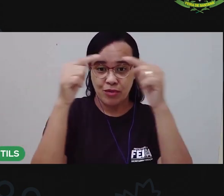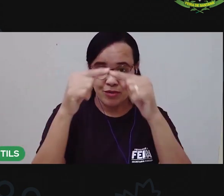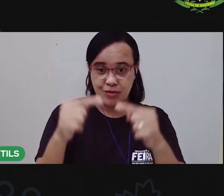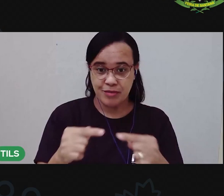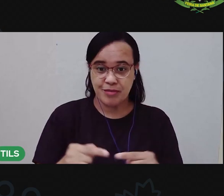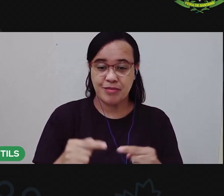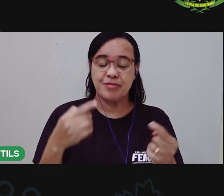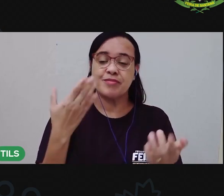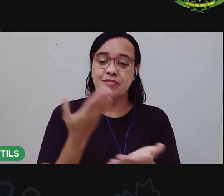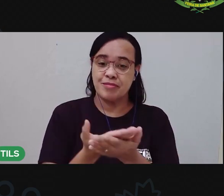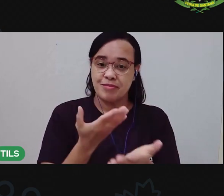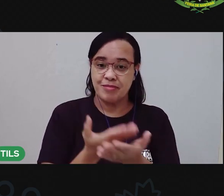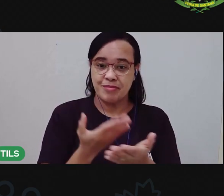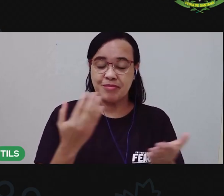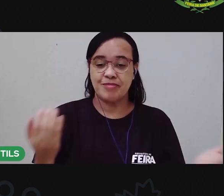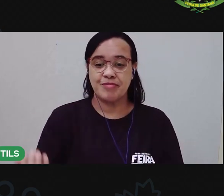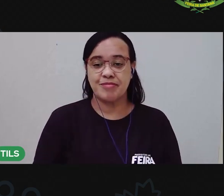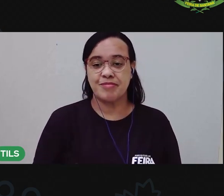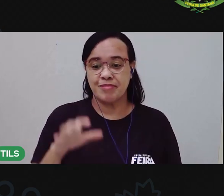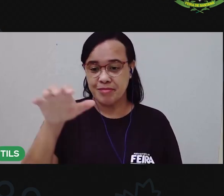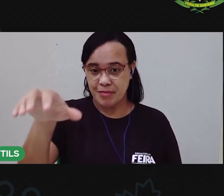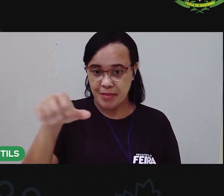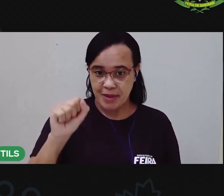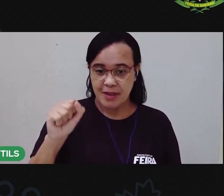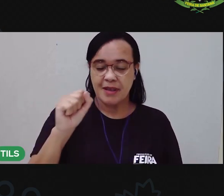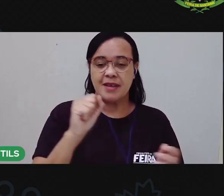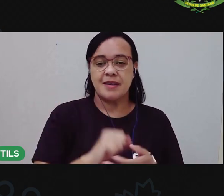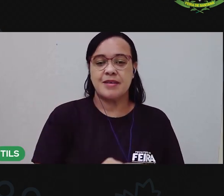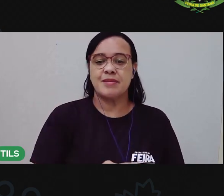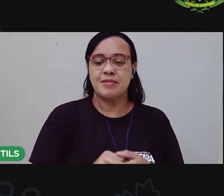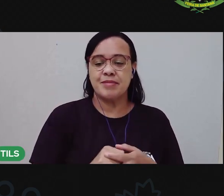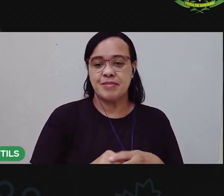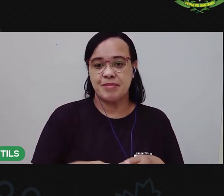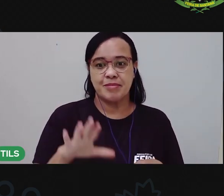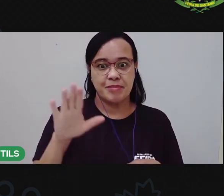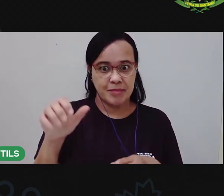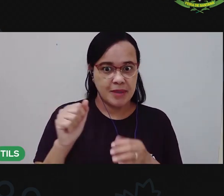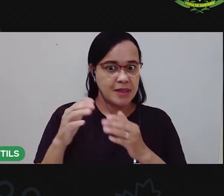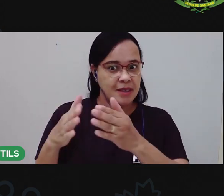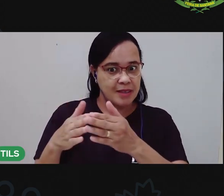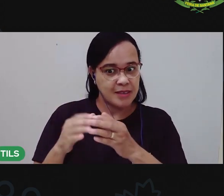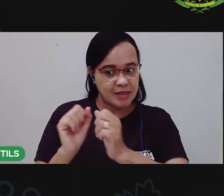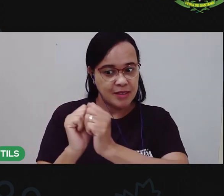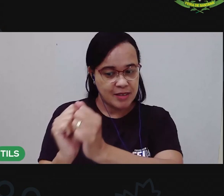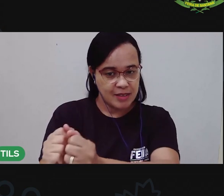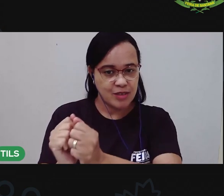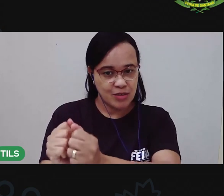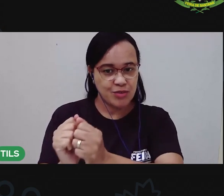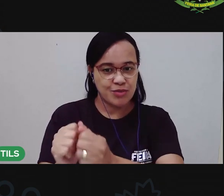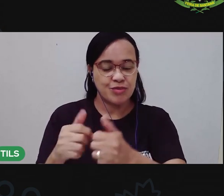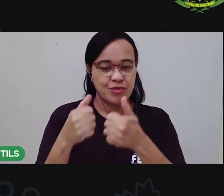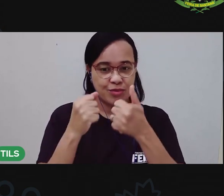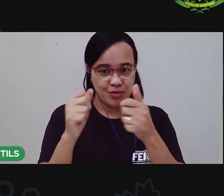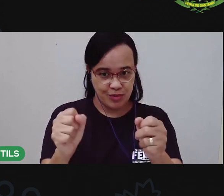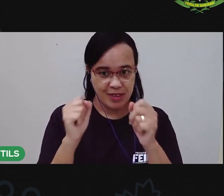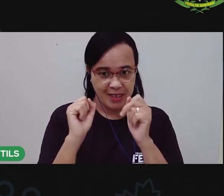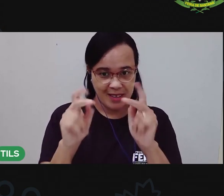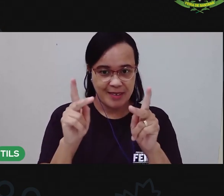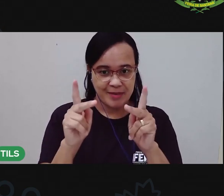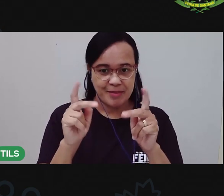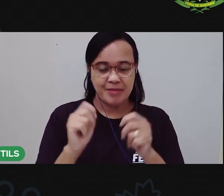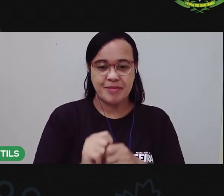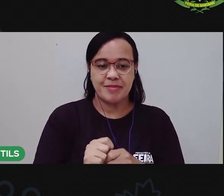essa data e pede aí para o seu responsável já deixa ela junto com você tá bom